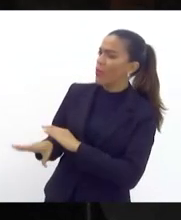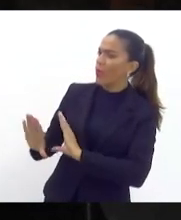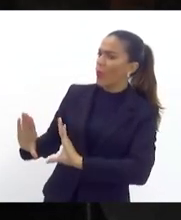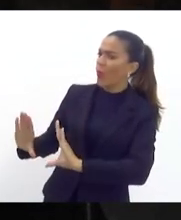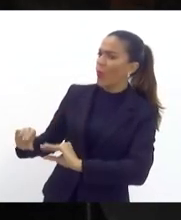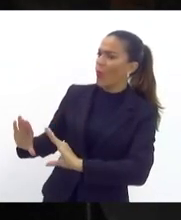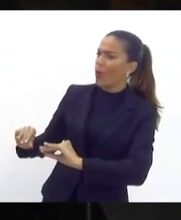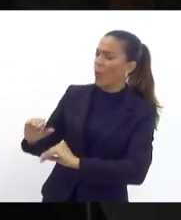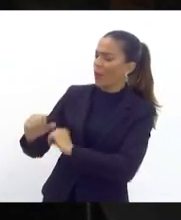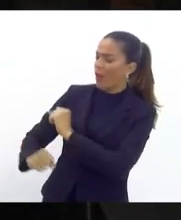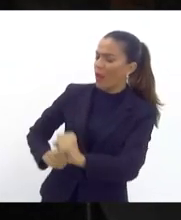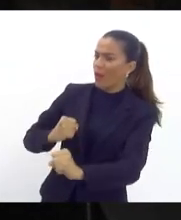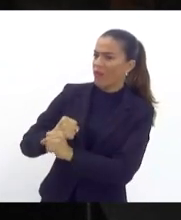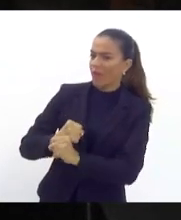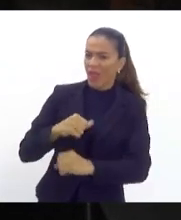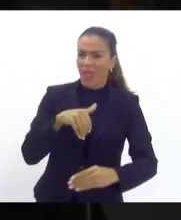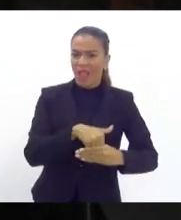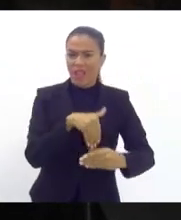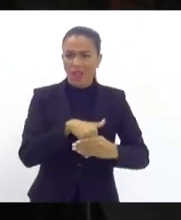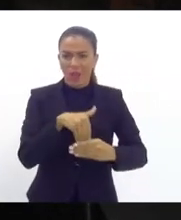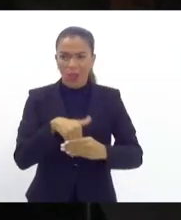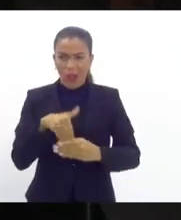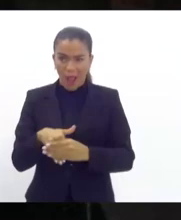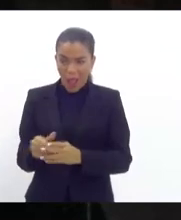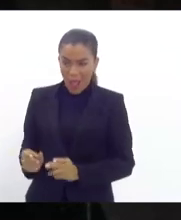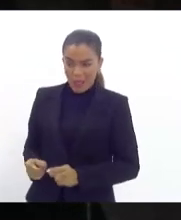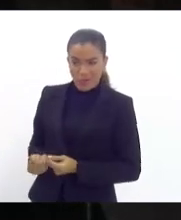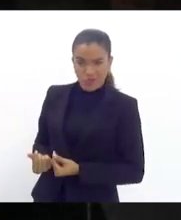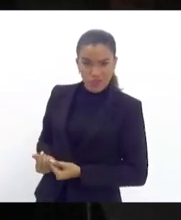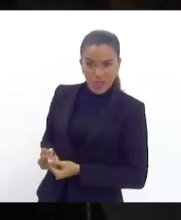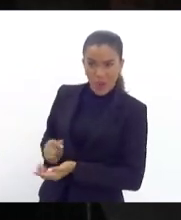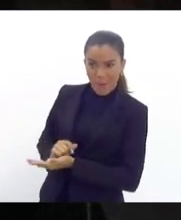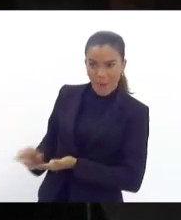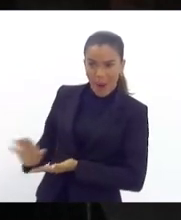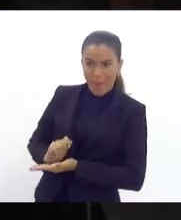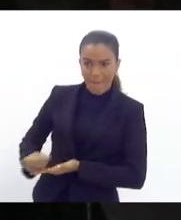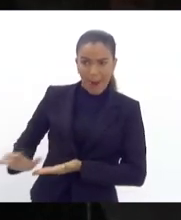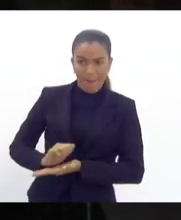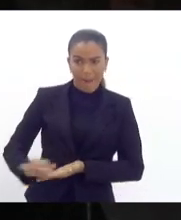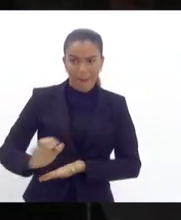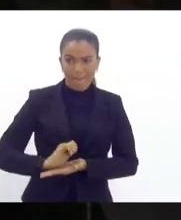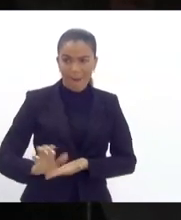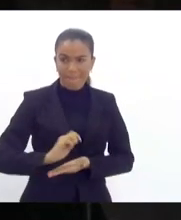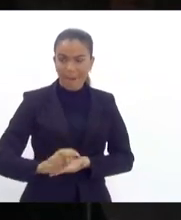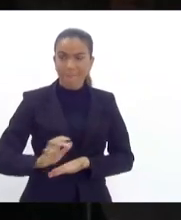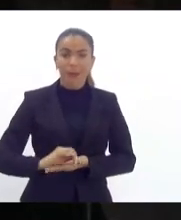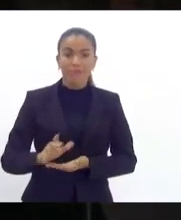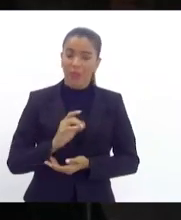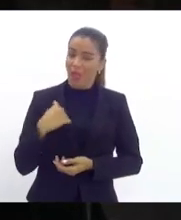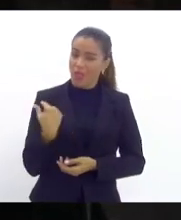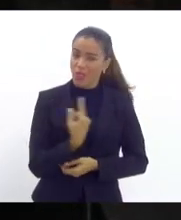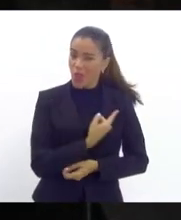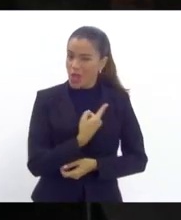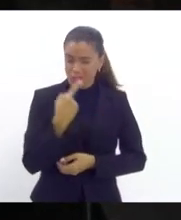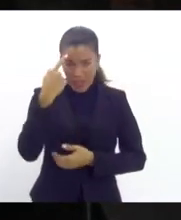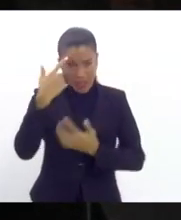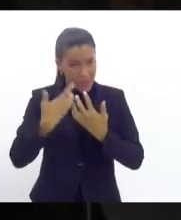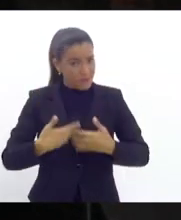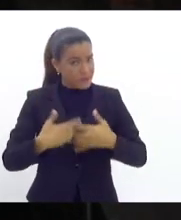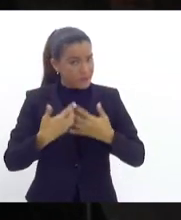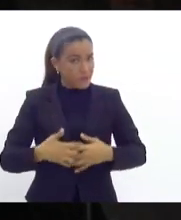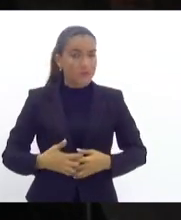Ano que vem ano eleitoral começar a soltar a obra eleitoreira pela cidade isso cabe a cada um de nós fazer essa